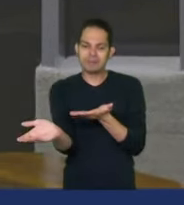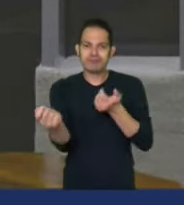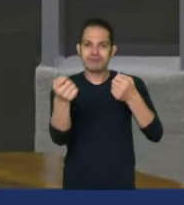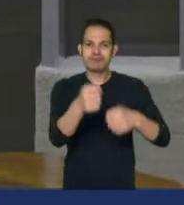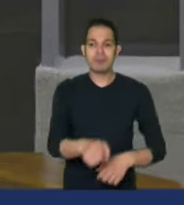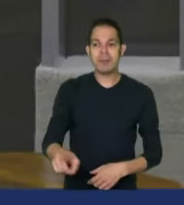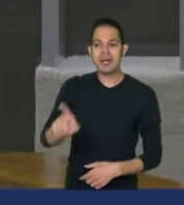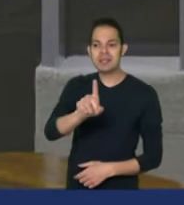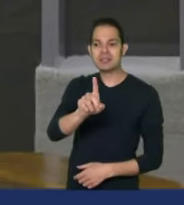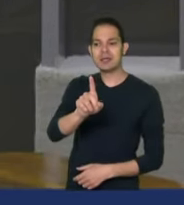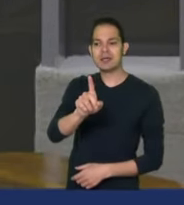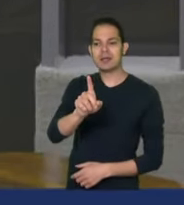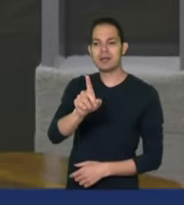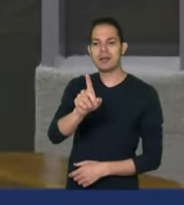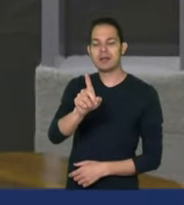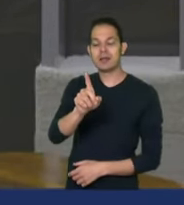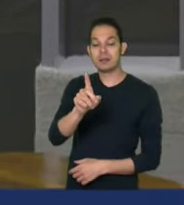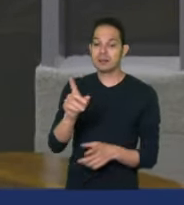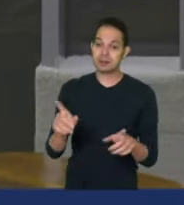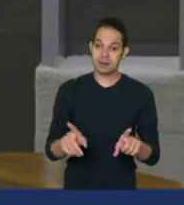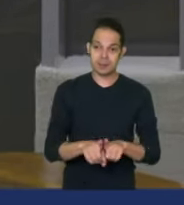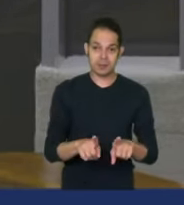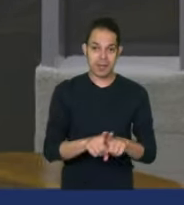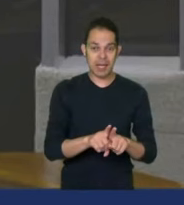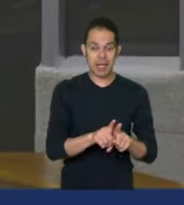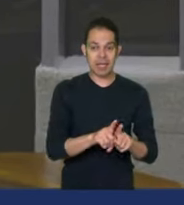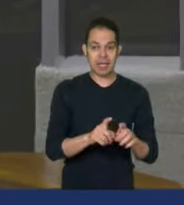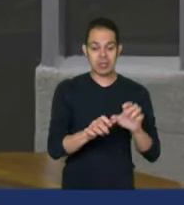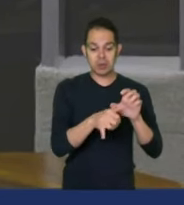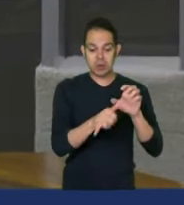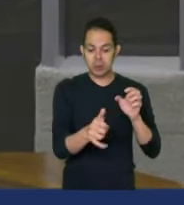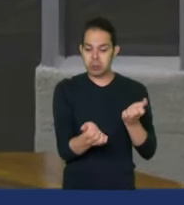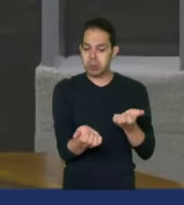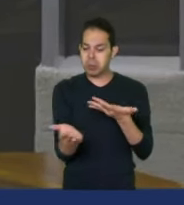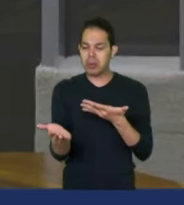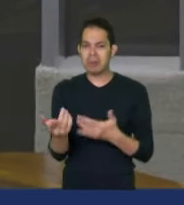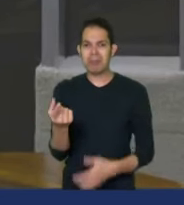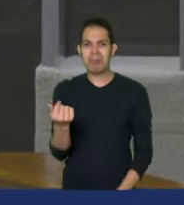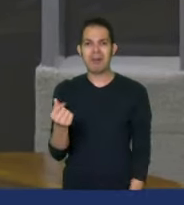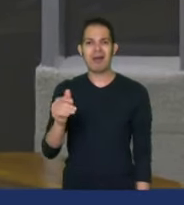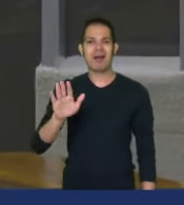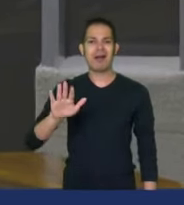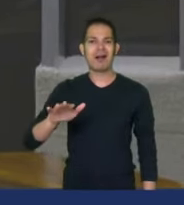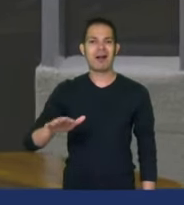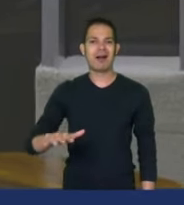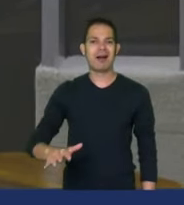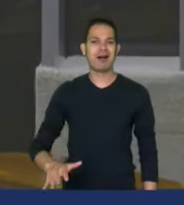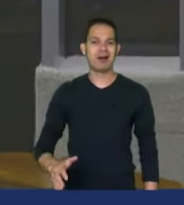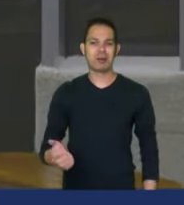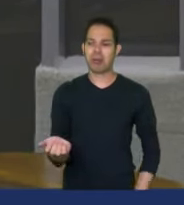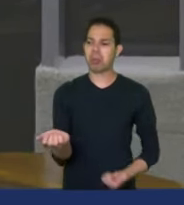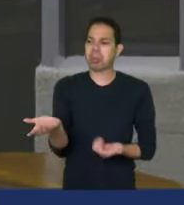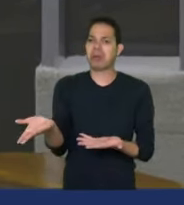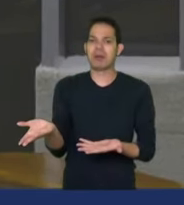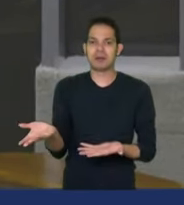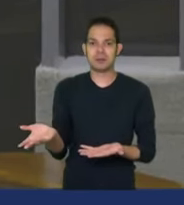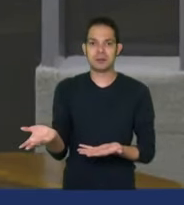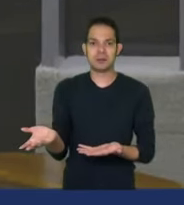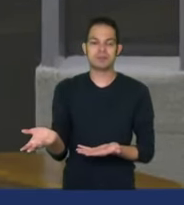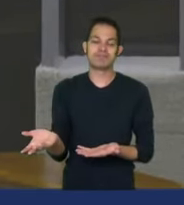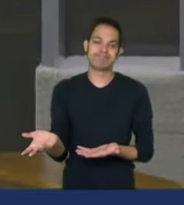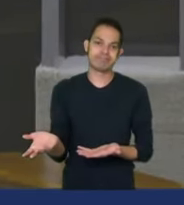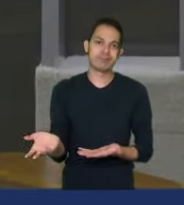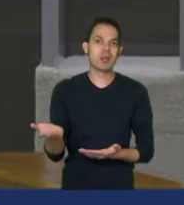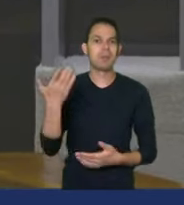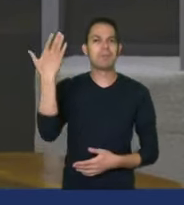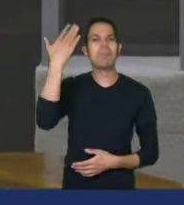nada. E ainda querem entregar por um valor menor do que ela poderia valer, demonstrando aí